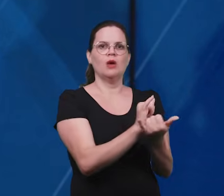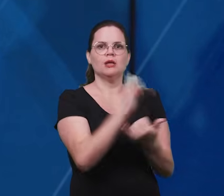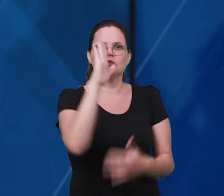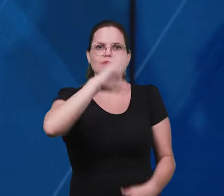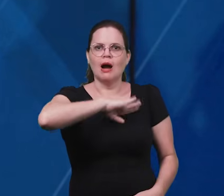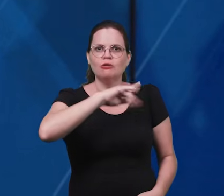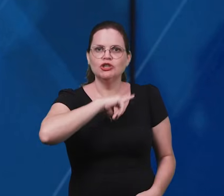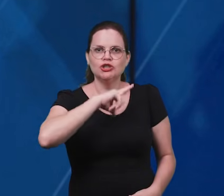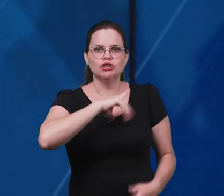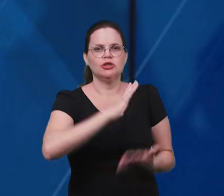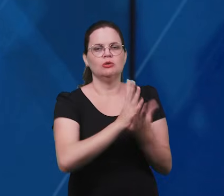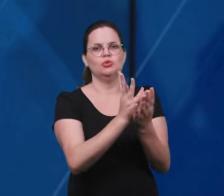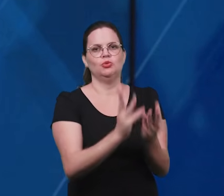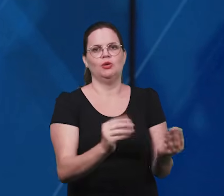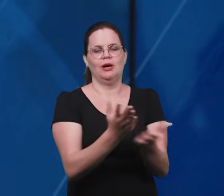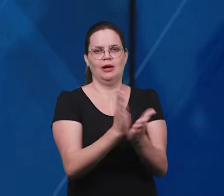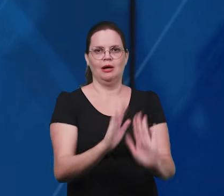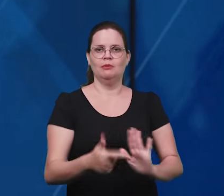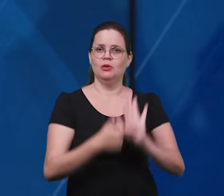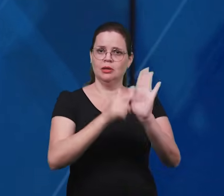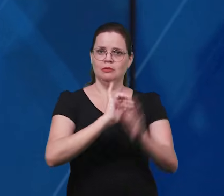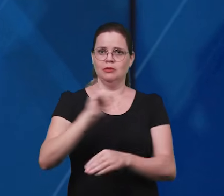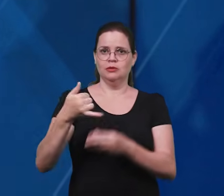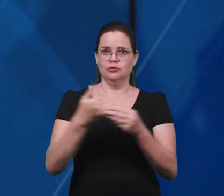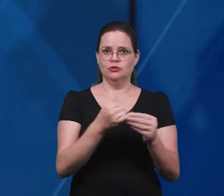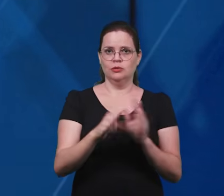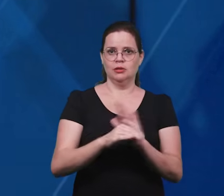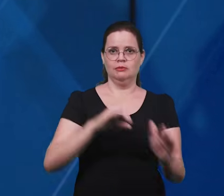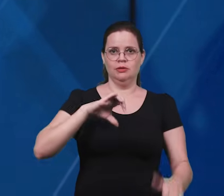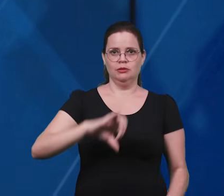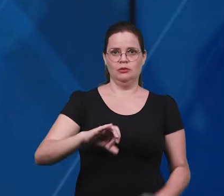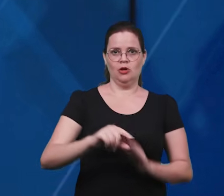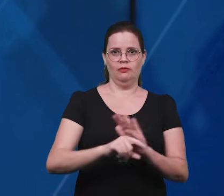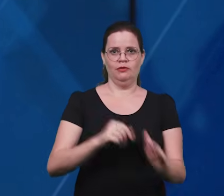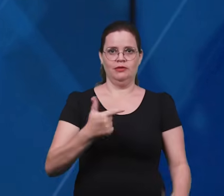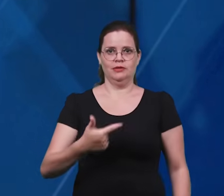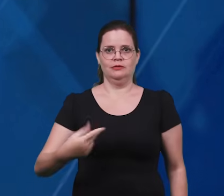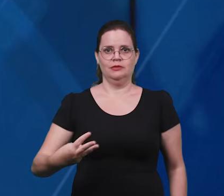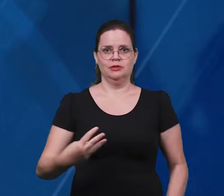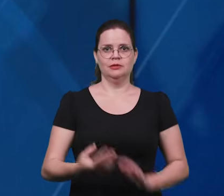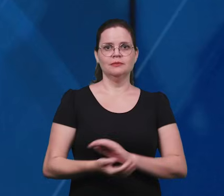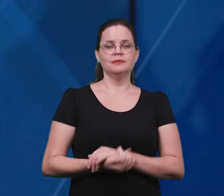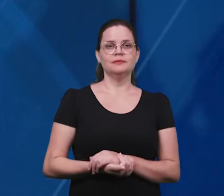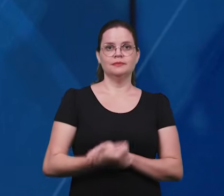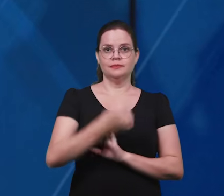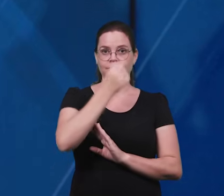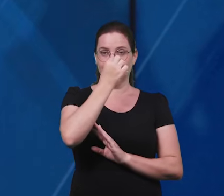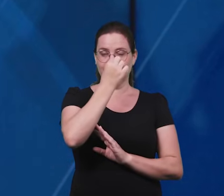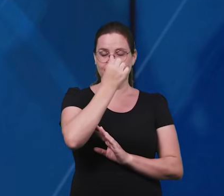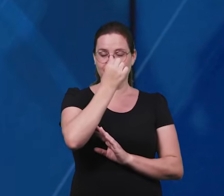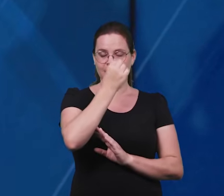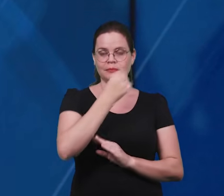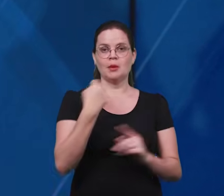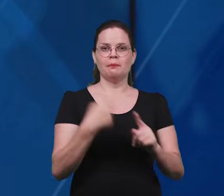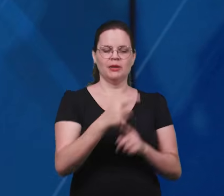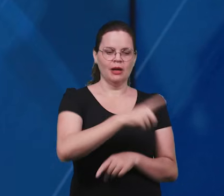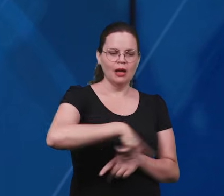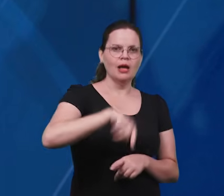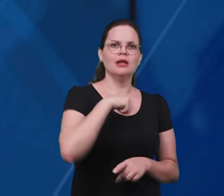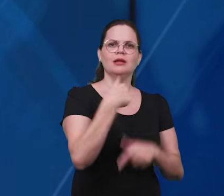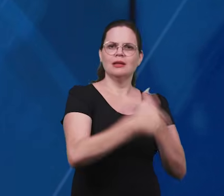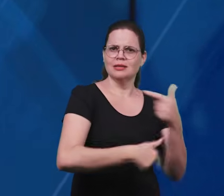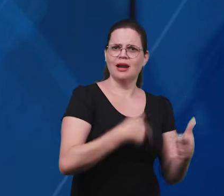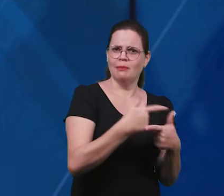maldição, segundo registra também o livro de Josué, no capítulo 9, verso 23. Era um trabalho que fizeram com